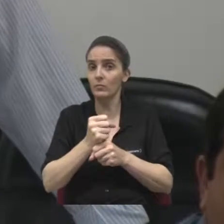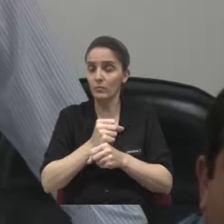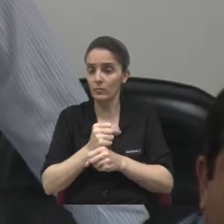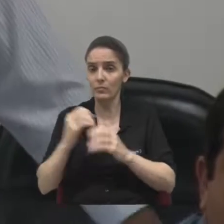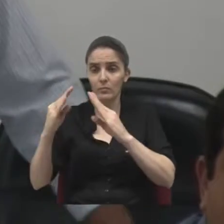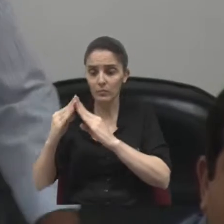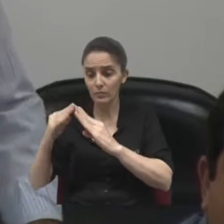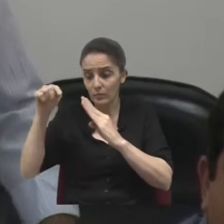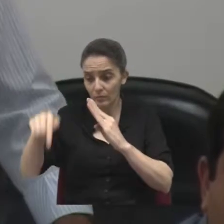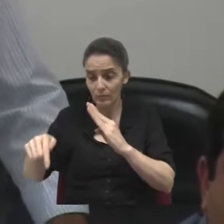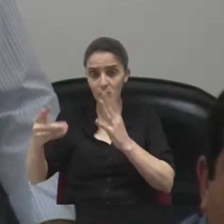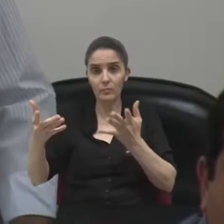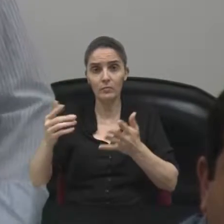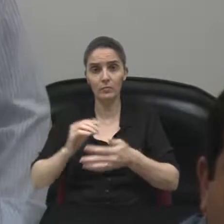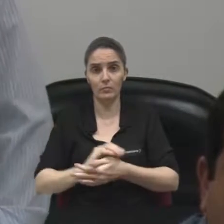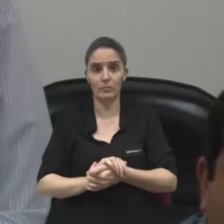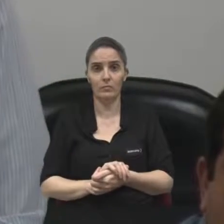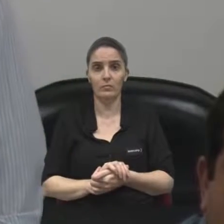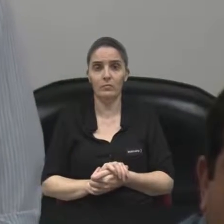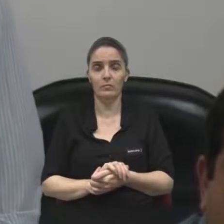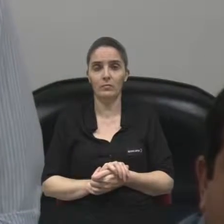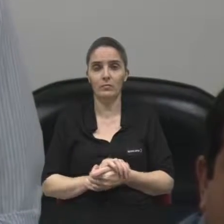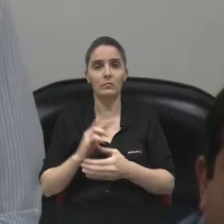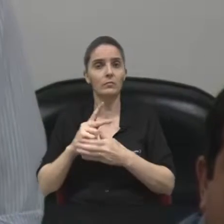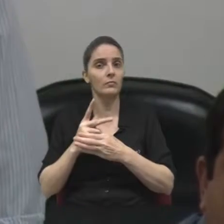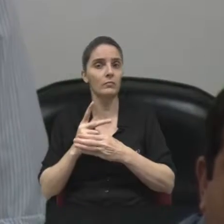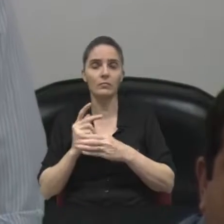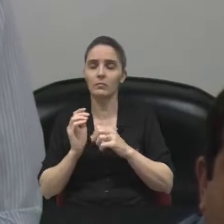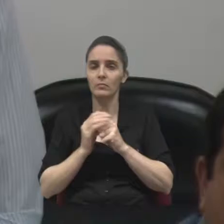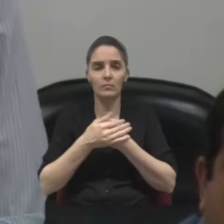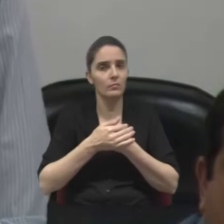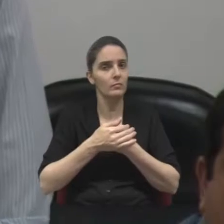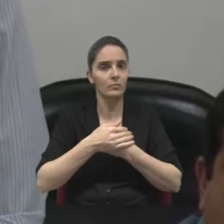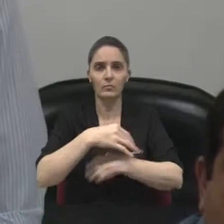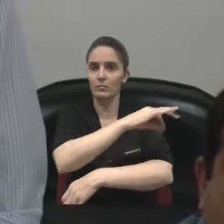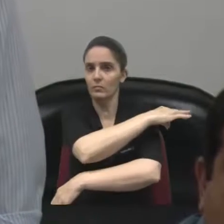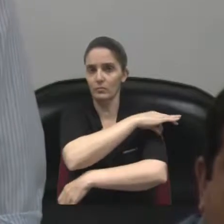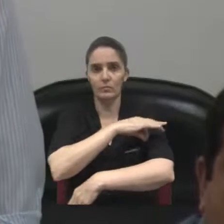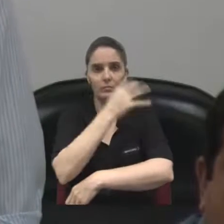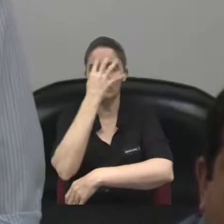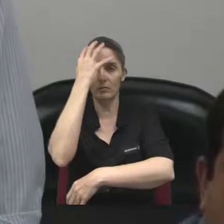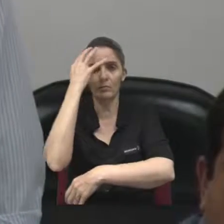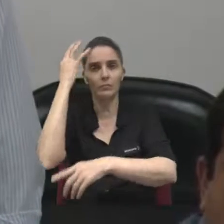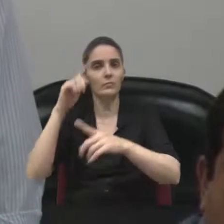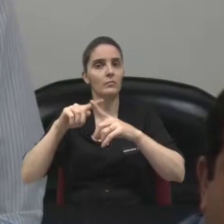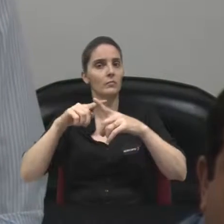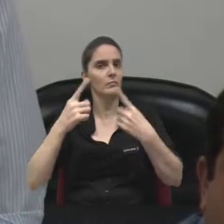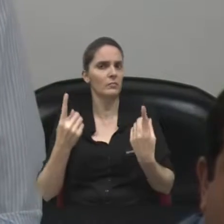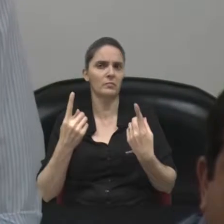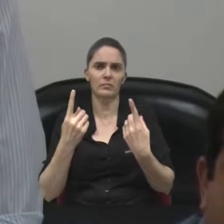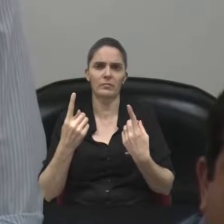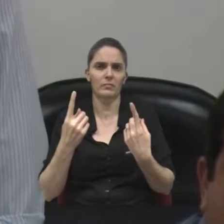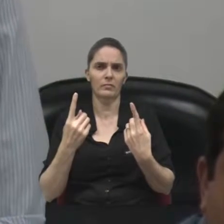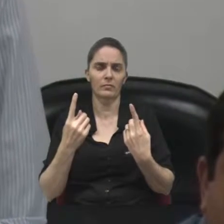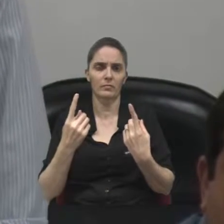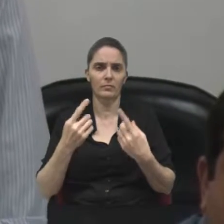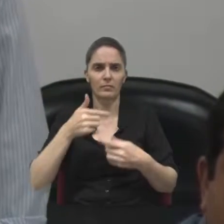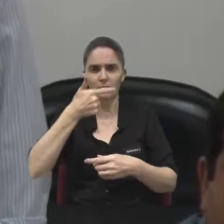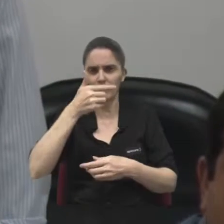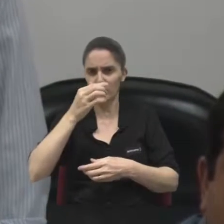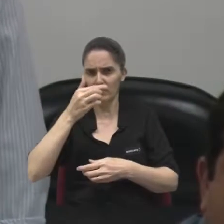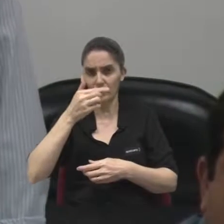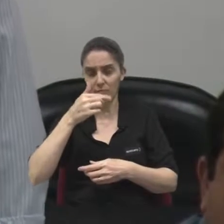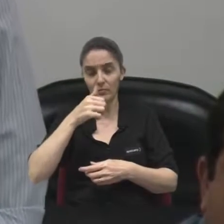anos. E não estou defendendo o prefeito Mário Butião, mas o Mário Butião não levou ninguém há 12 anos lá. Há 12 anos atrás, quando entrou